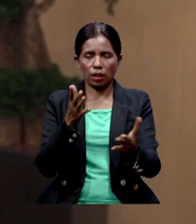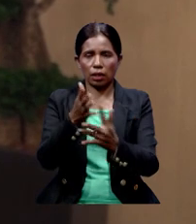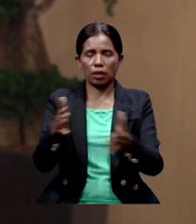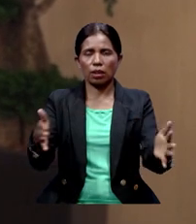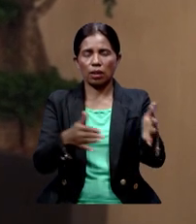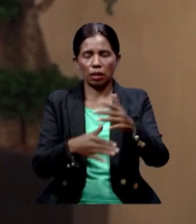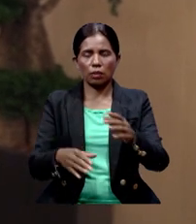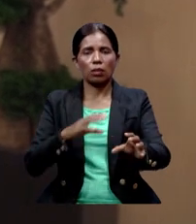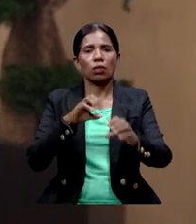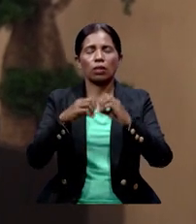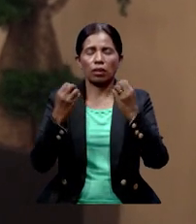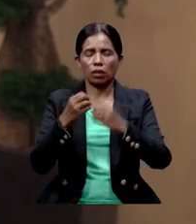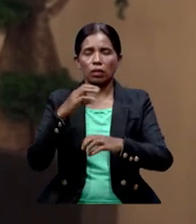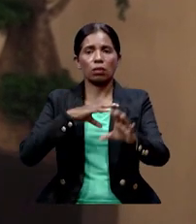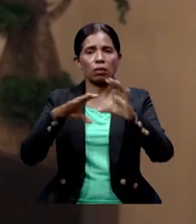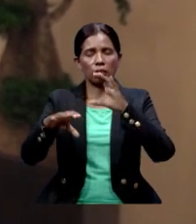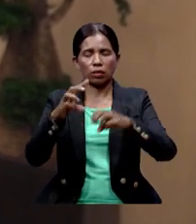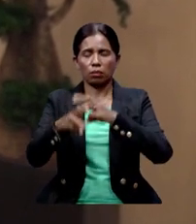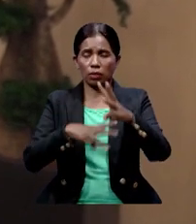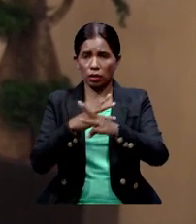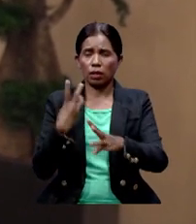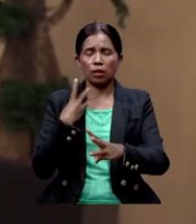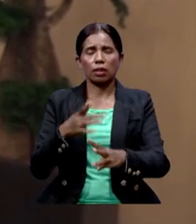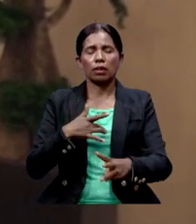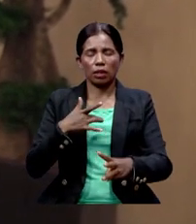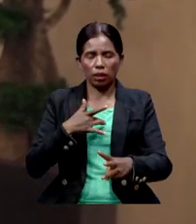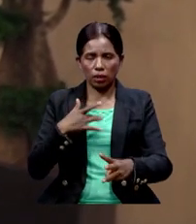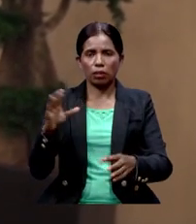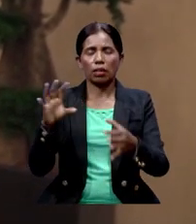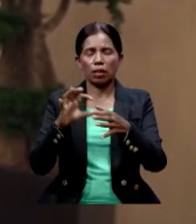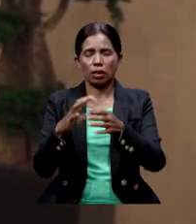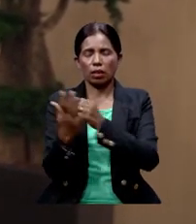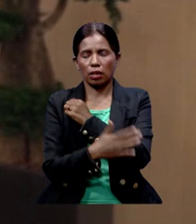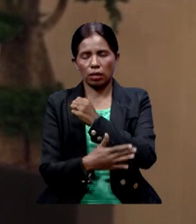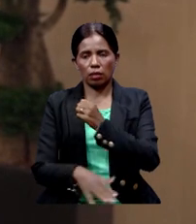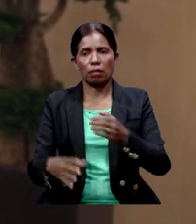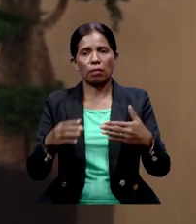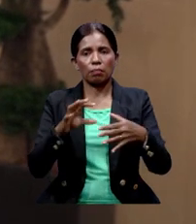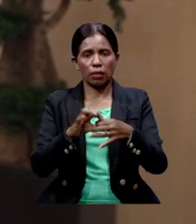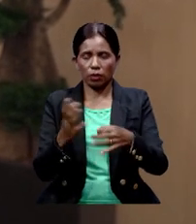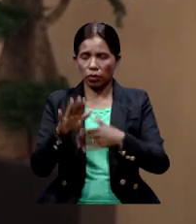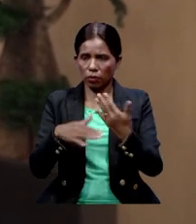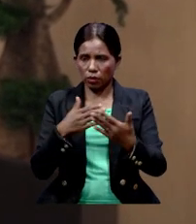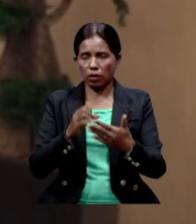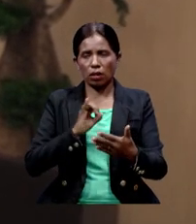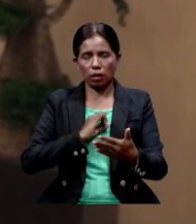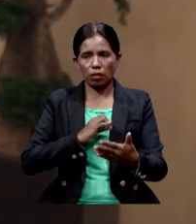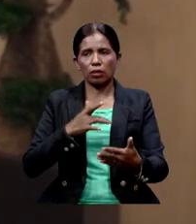comércio mundial nia neve está aprecia ba na São membro sira neve maca nesse CEF delegação a aprecia